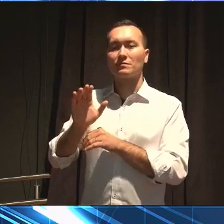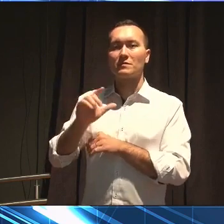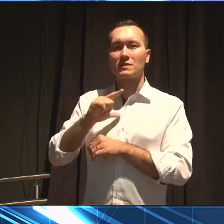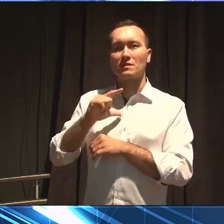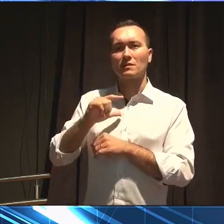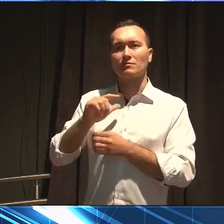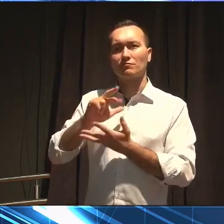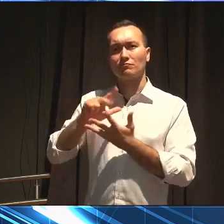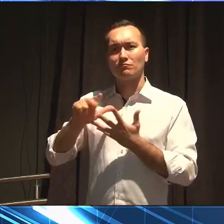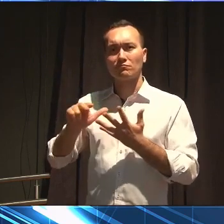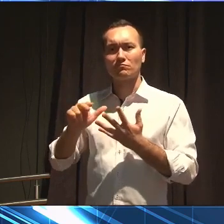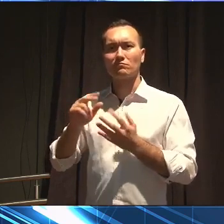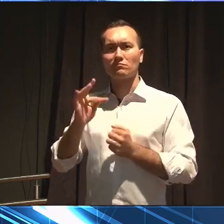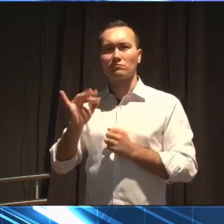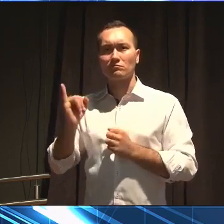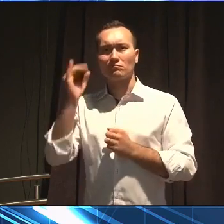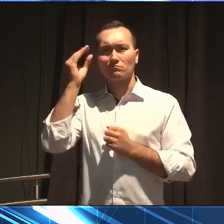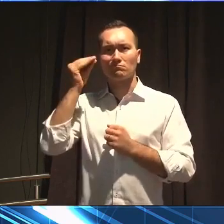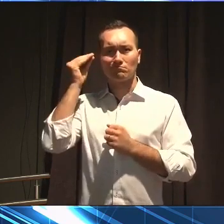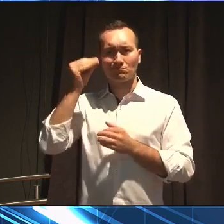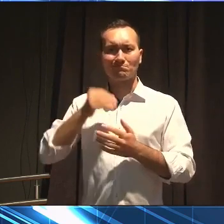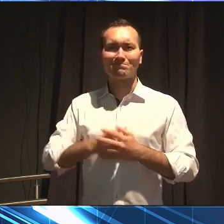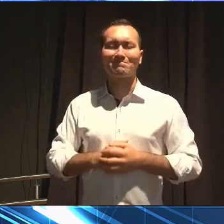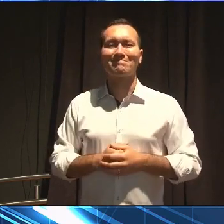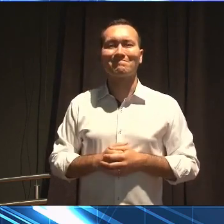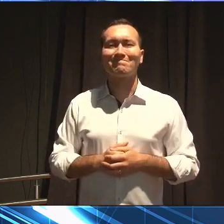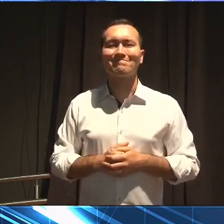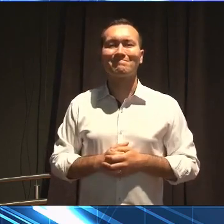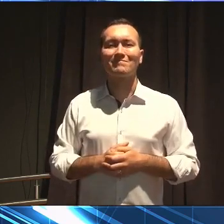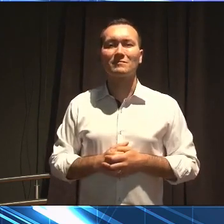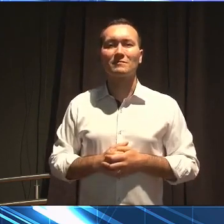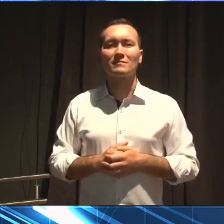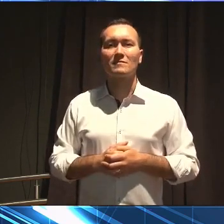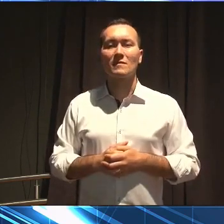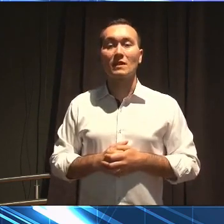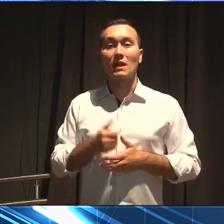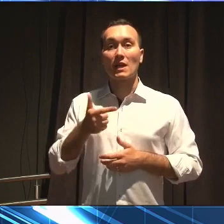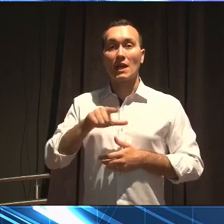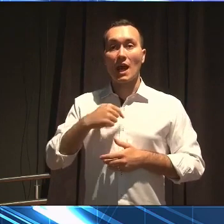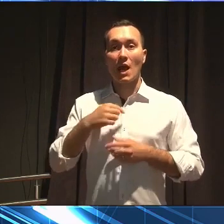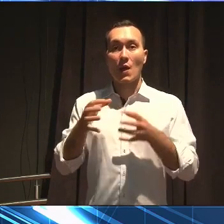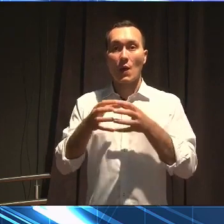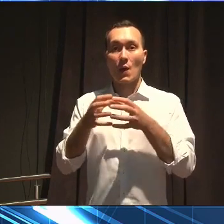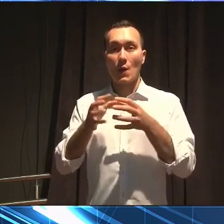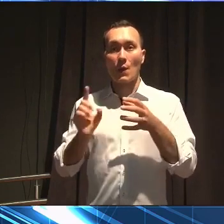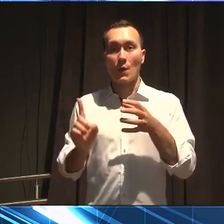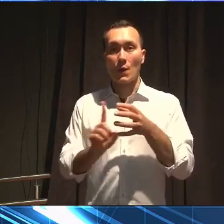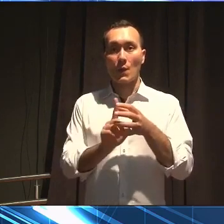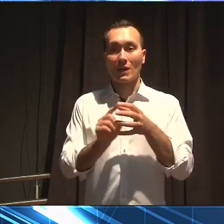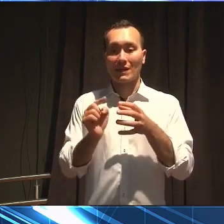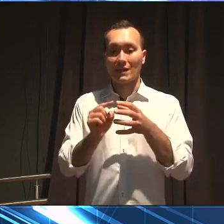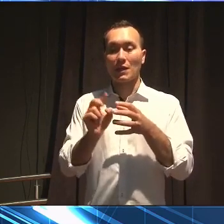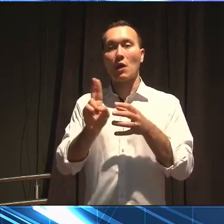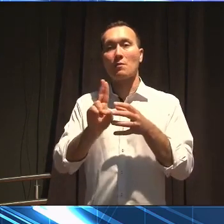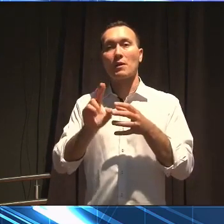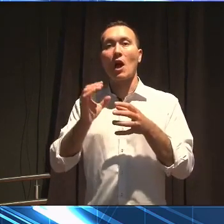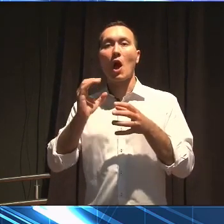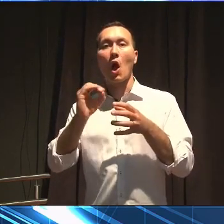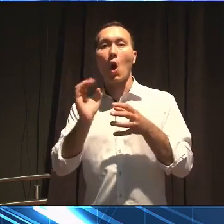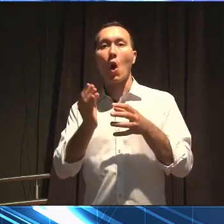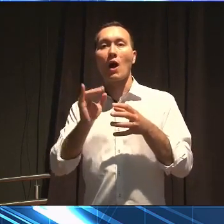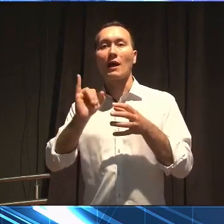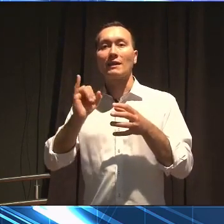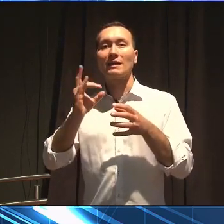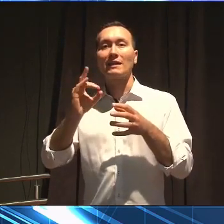aí no www que vocês vão achar. Também faço parte do grupo do IDEAR, onde a gente fomenta que